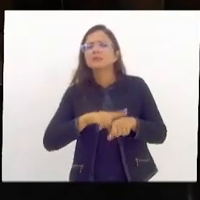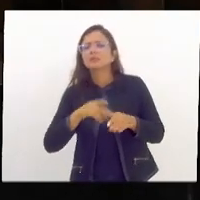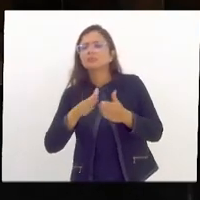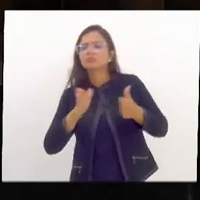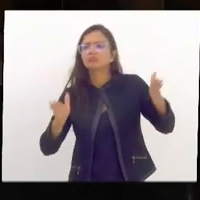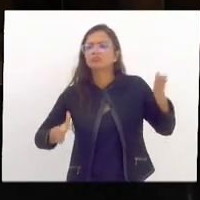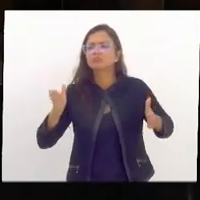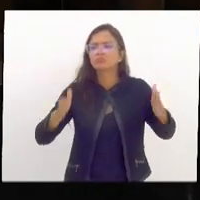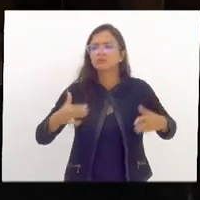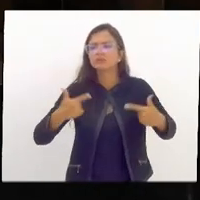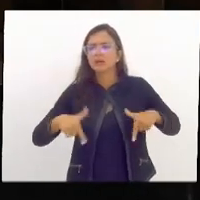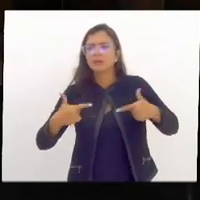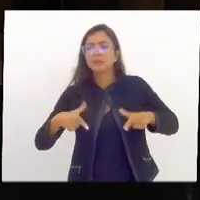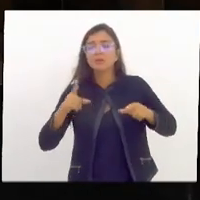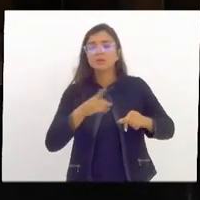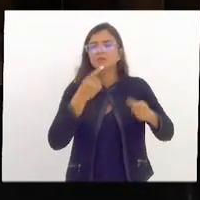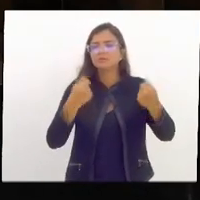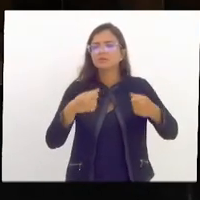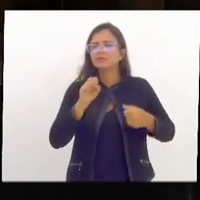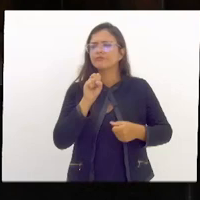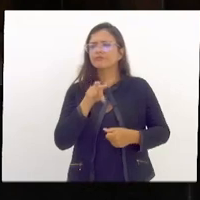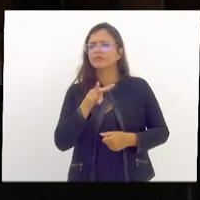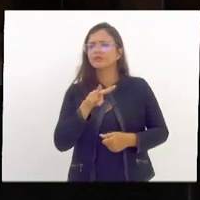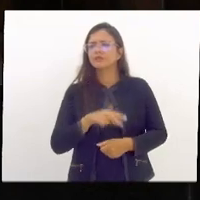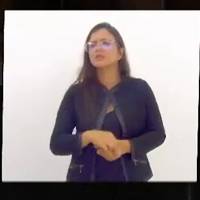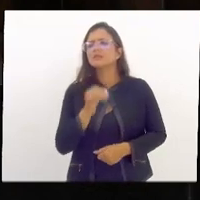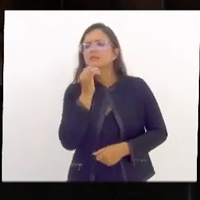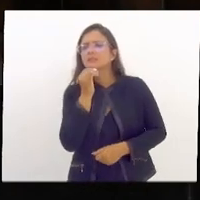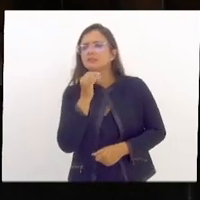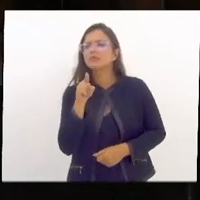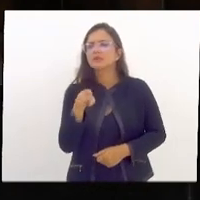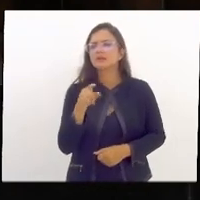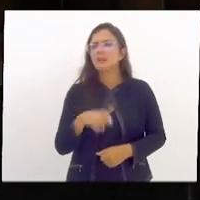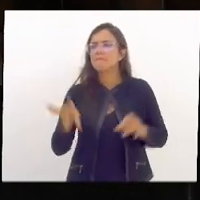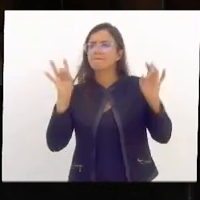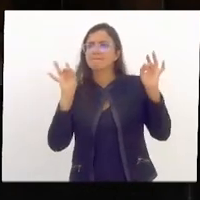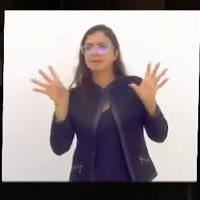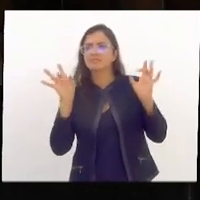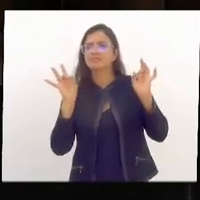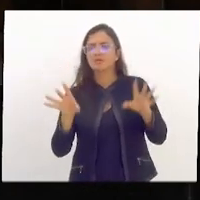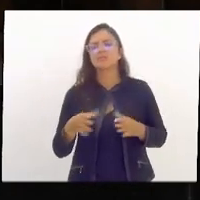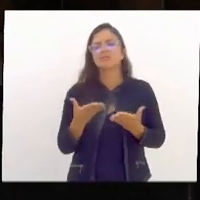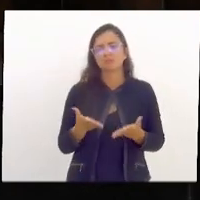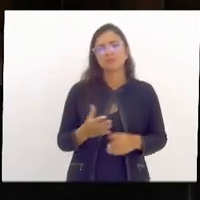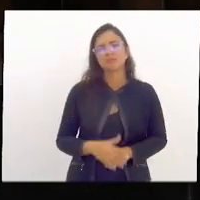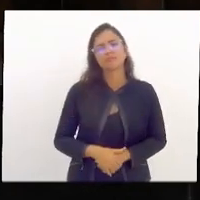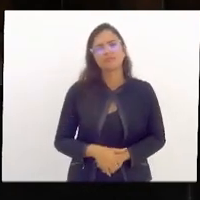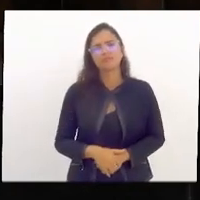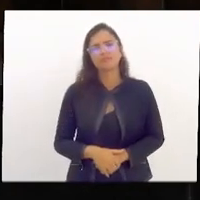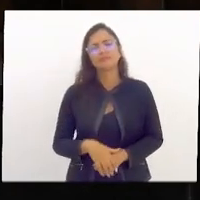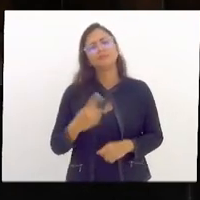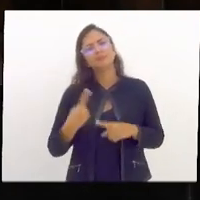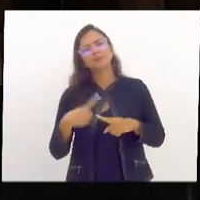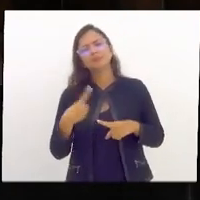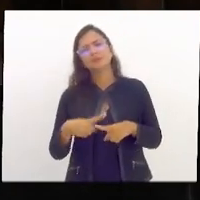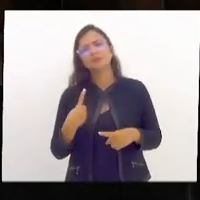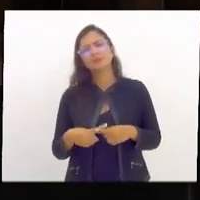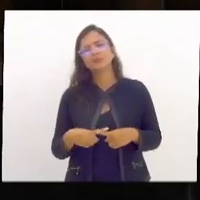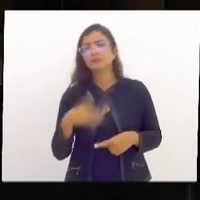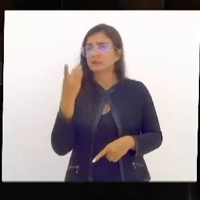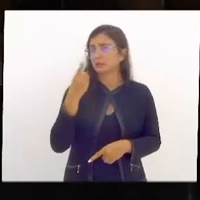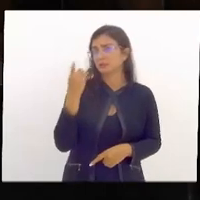observar o nível de privilégios que há nisso quando falamos de